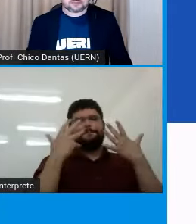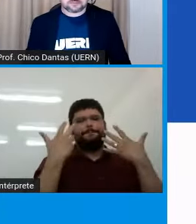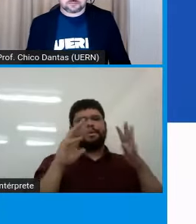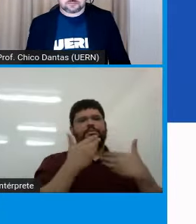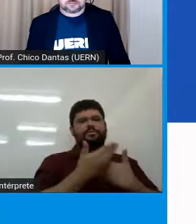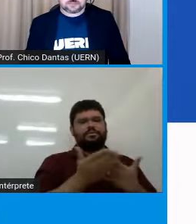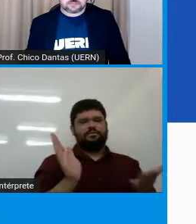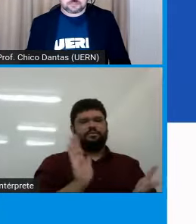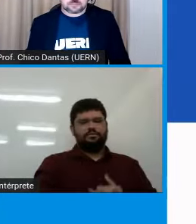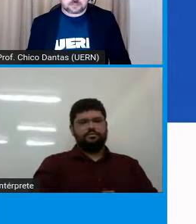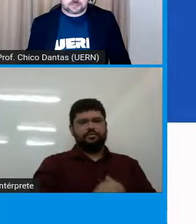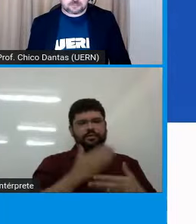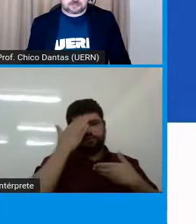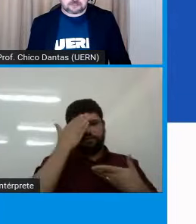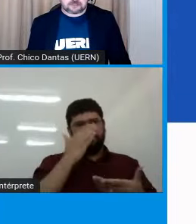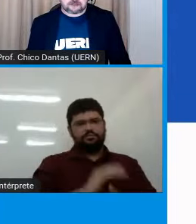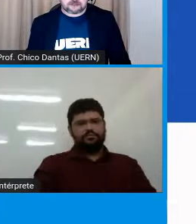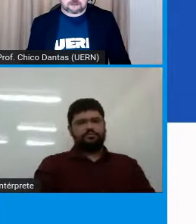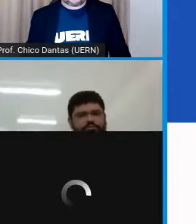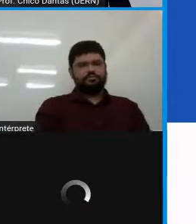obrigado.